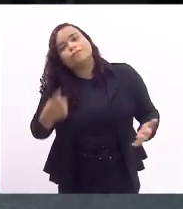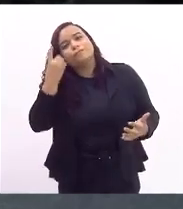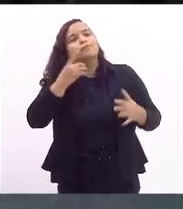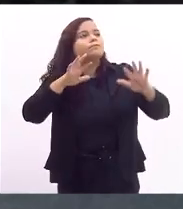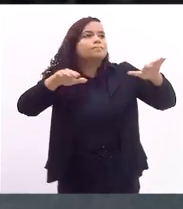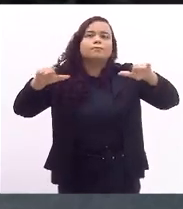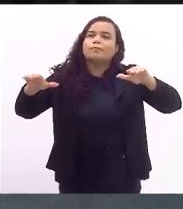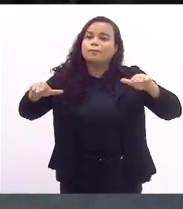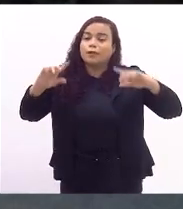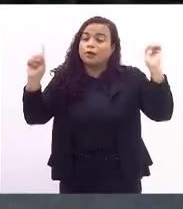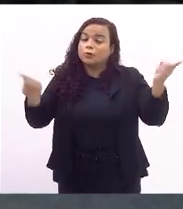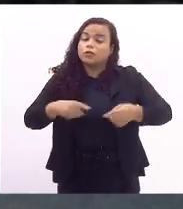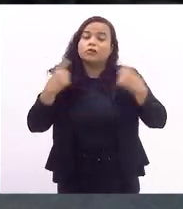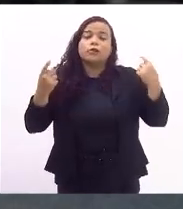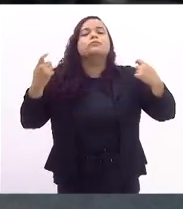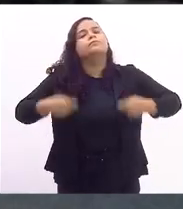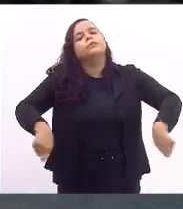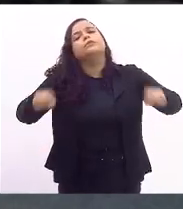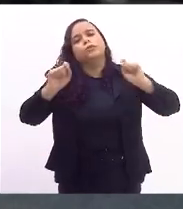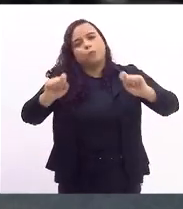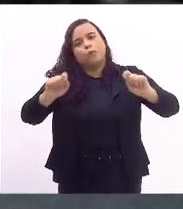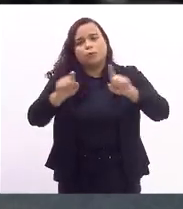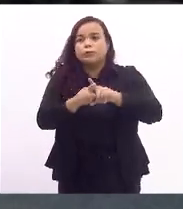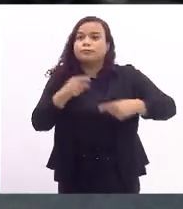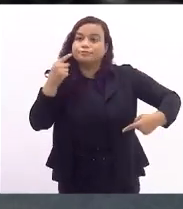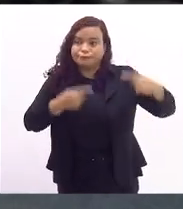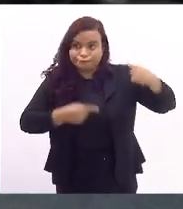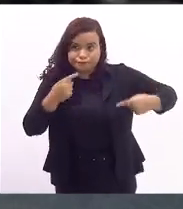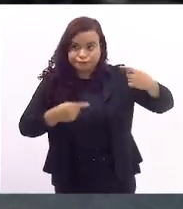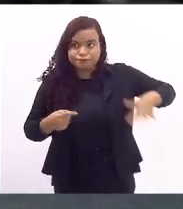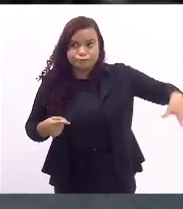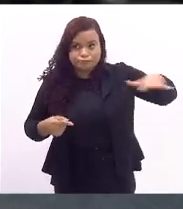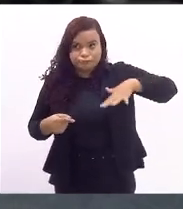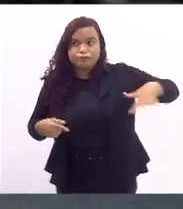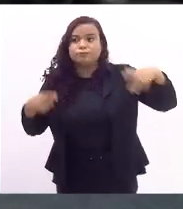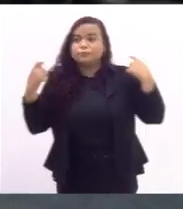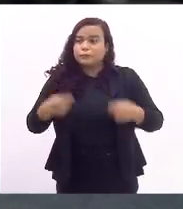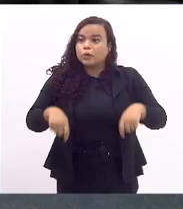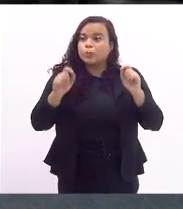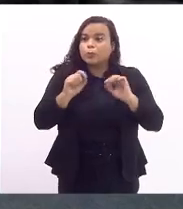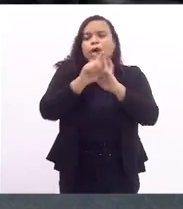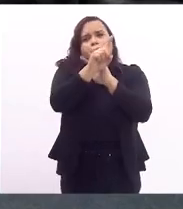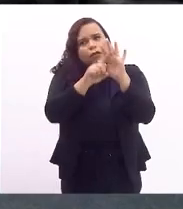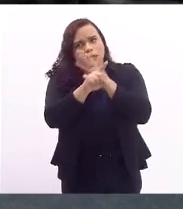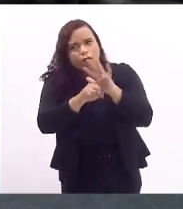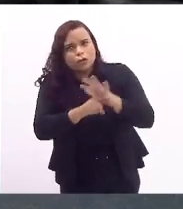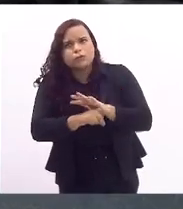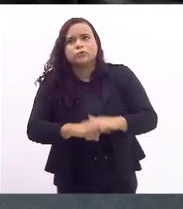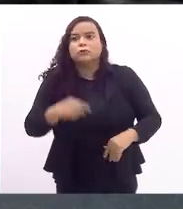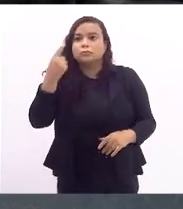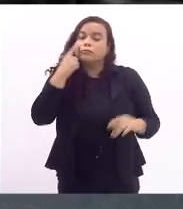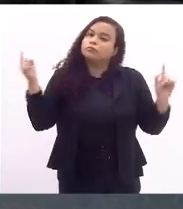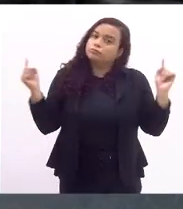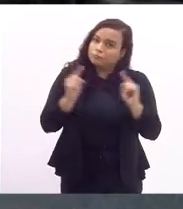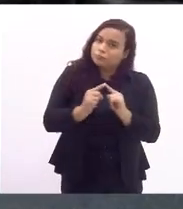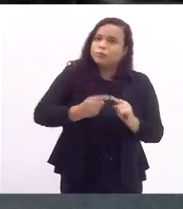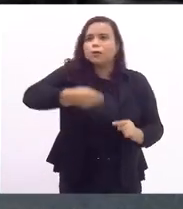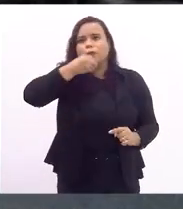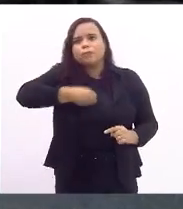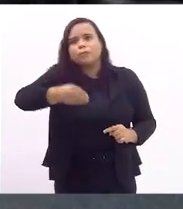E cabe a nós cabe a política ao analisar a conveniência ou oportunidade